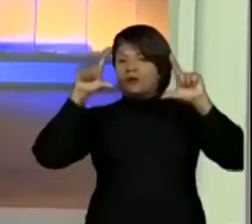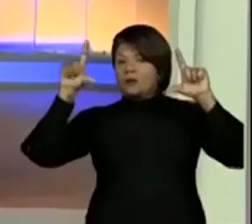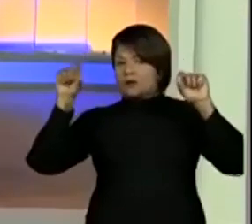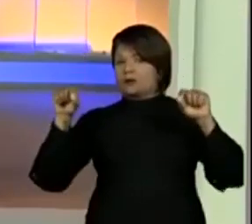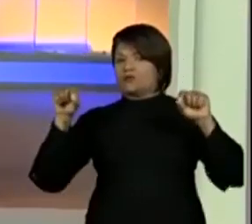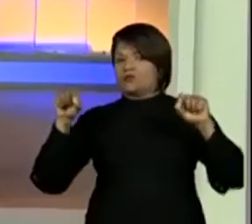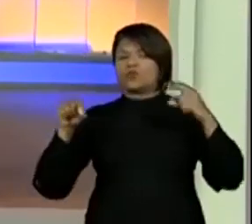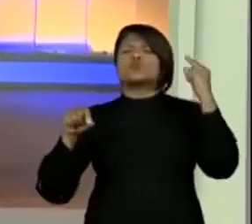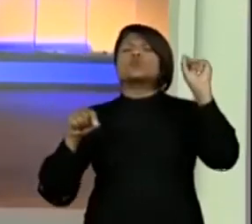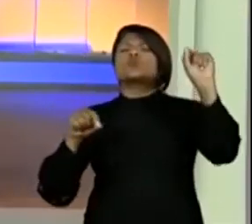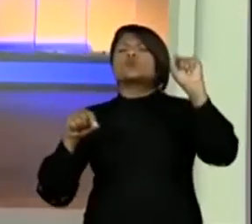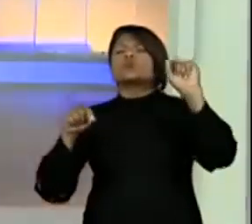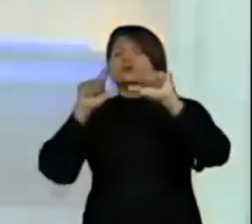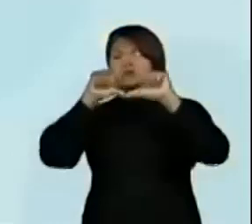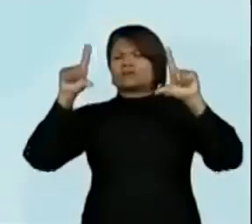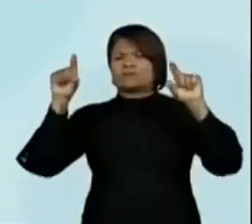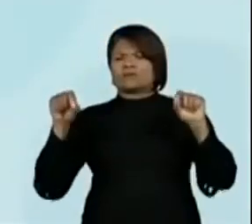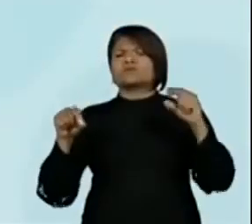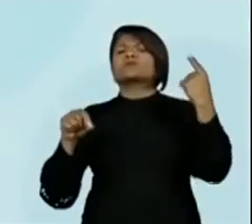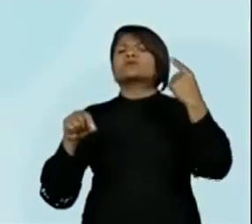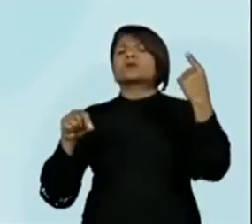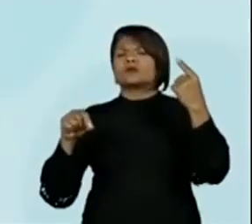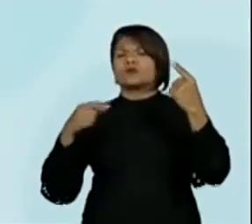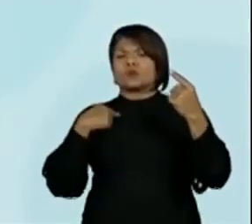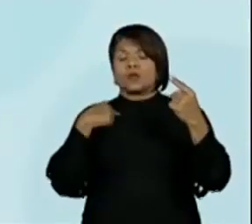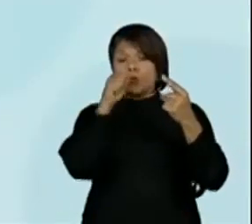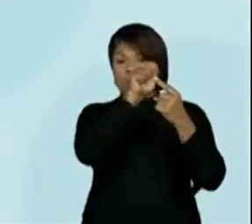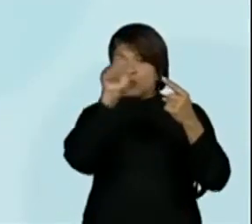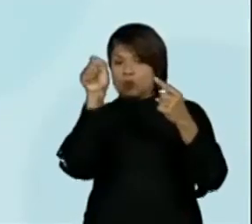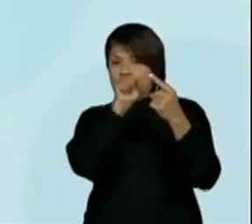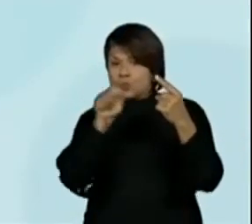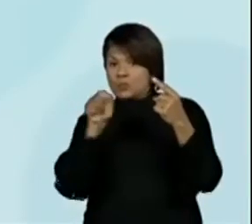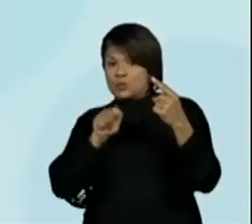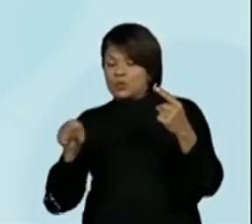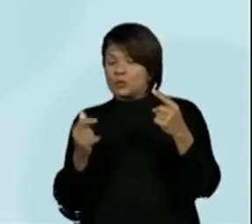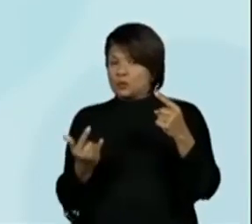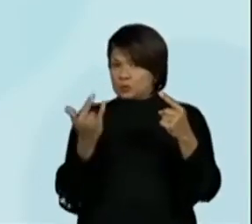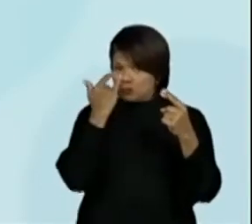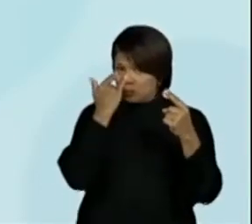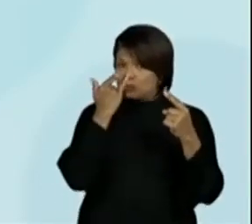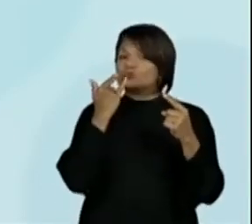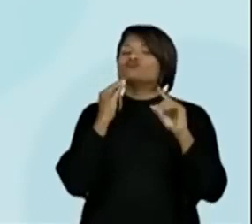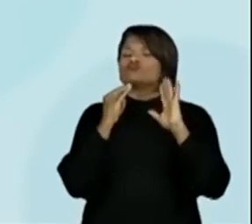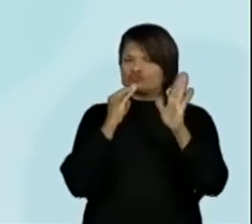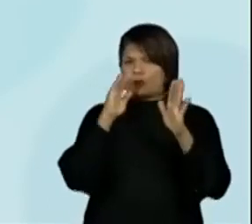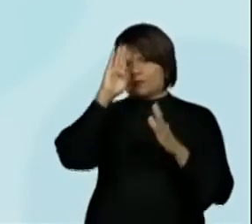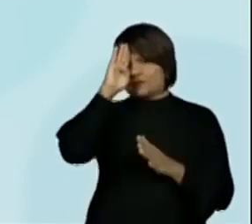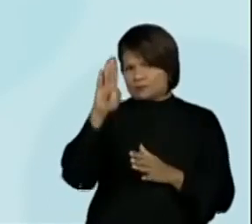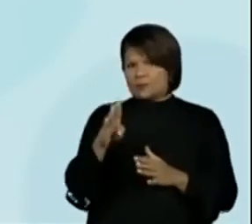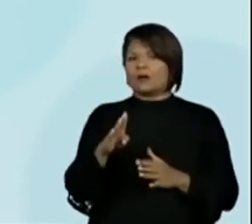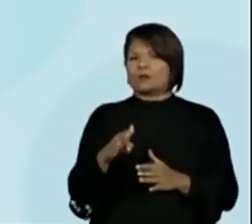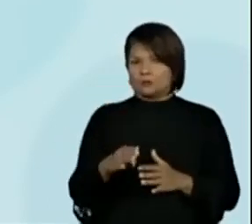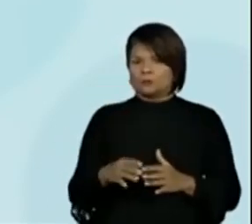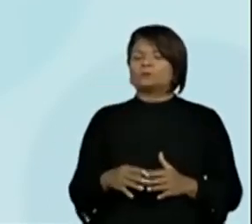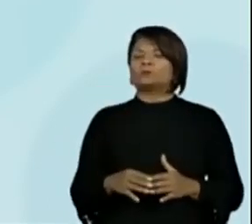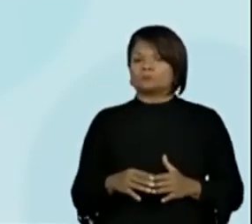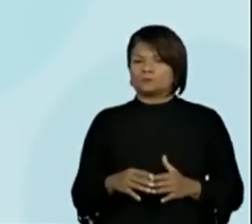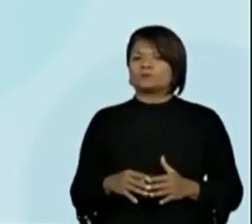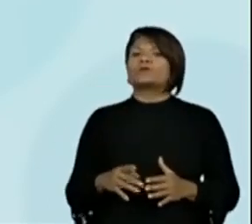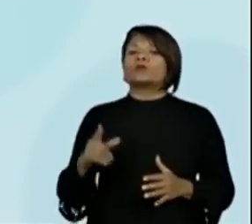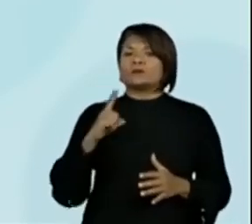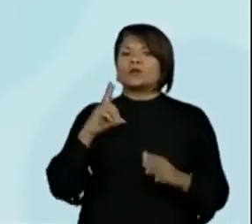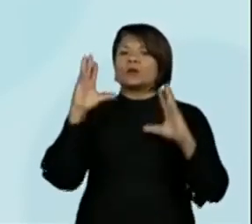que o primeiro parágrafo fala? Marquei as partes principais. Primeiro parágrafo, vamos lá? Aqui